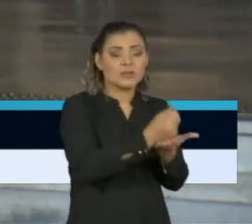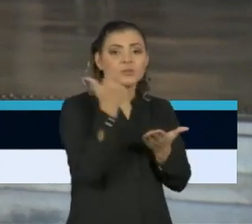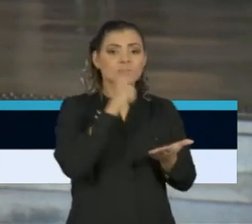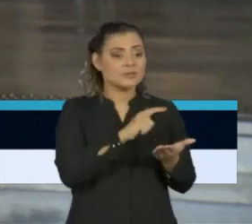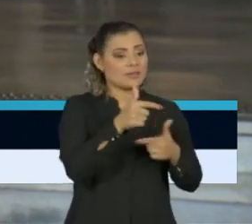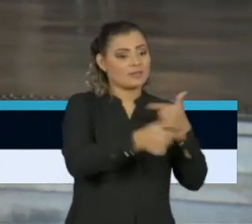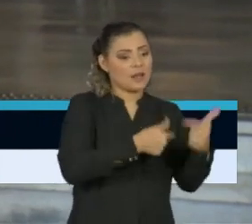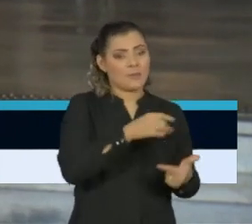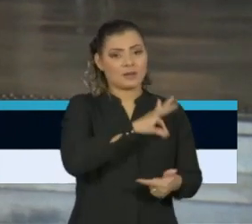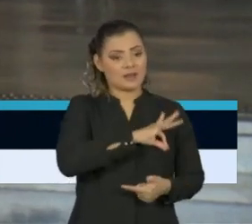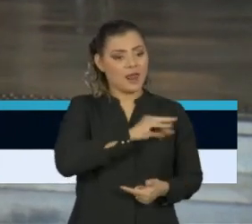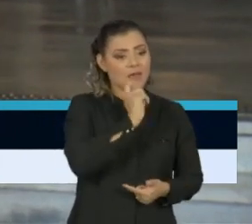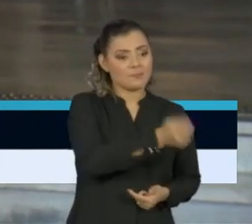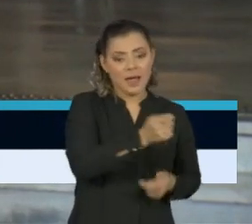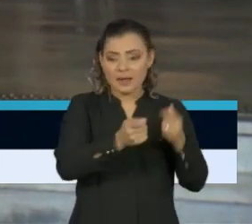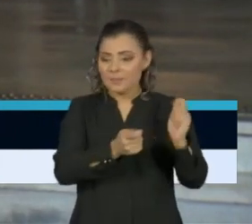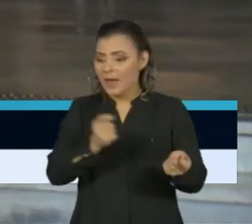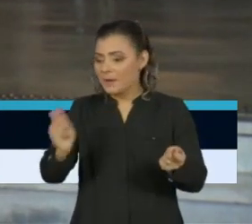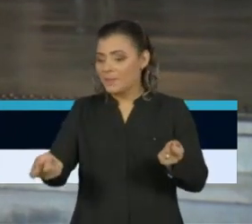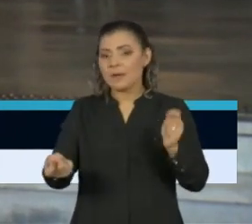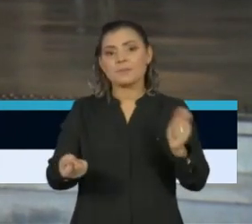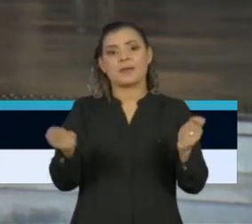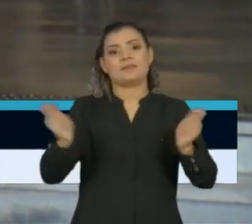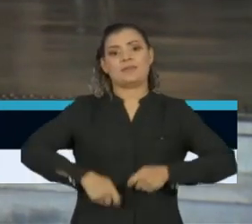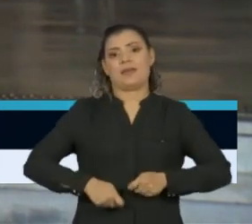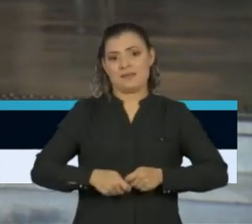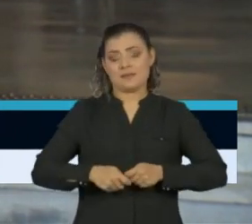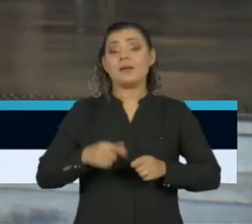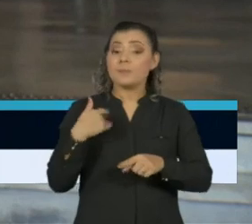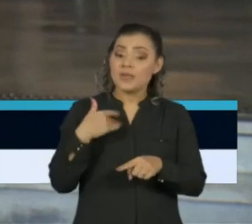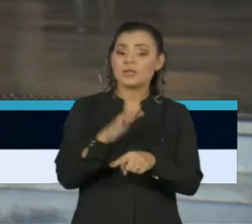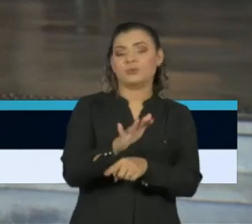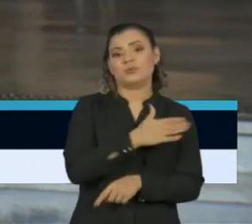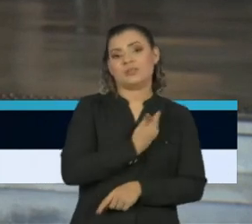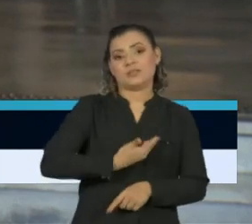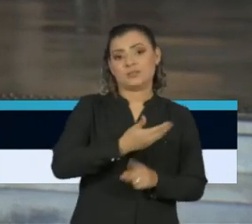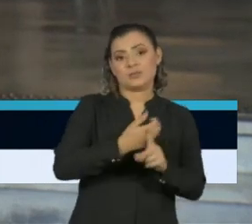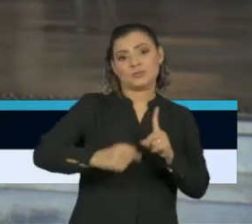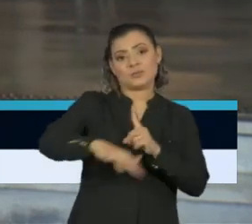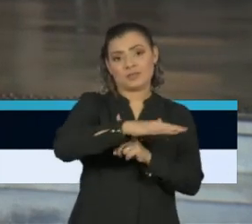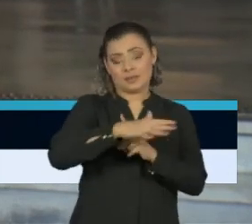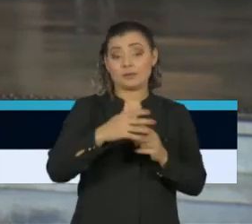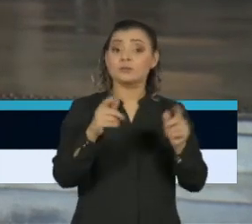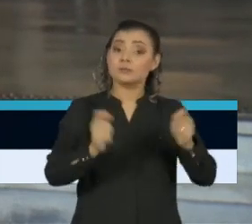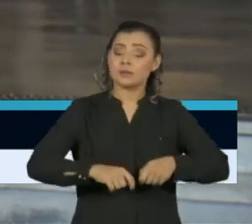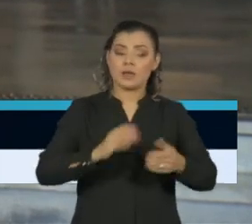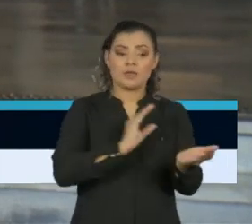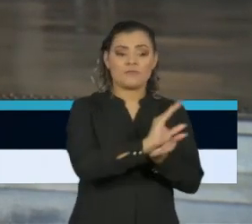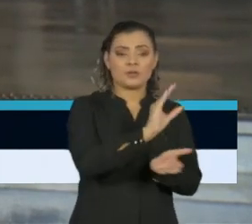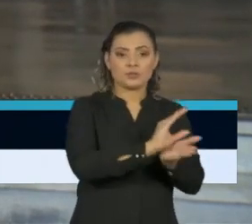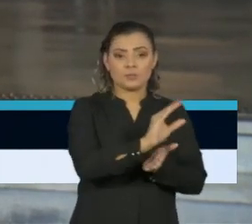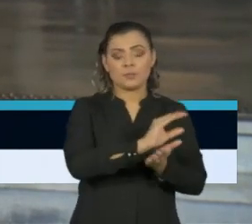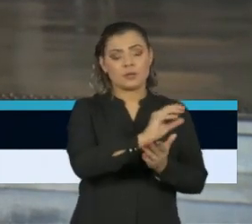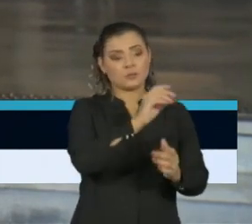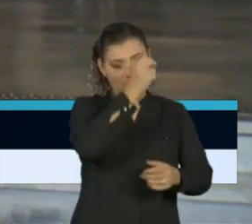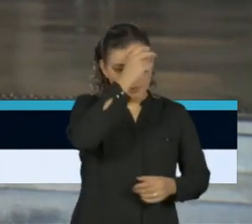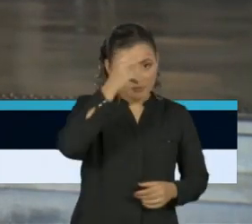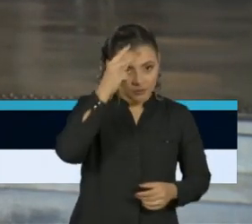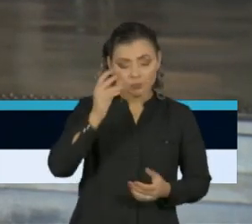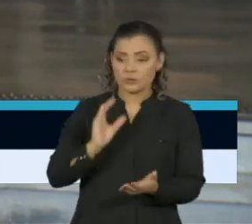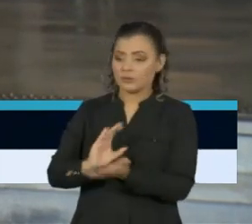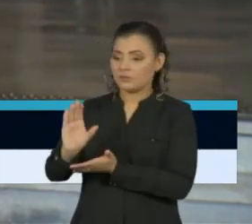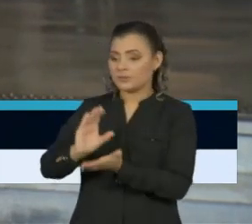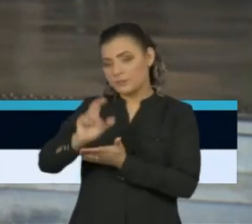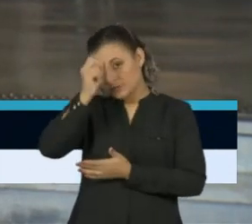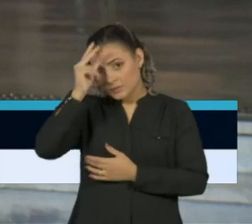regiões metropolitanas de São Paulo. Então são 2 programas que ao total prevêem um investimento com recursos da Prefeitura de